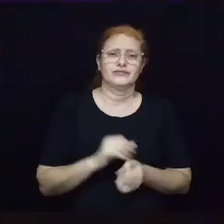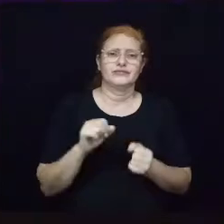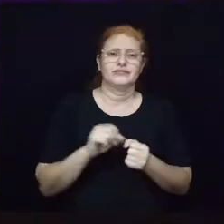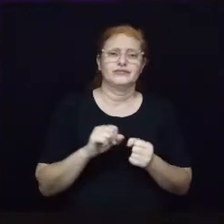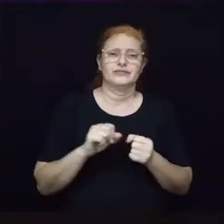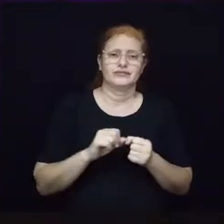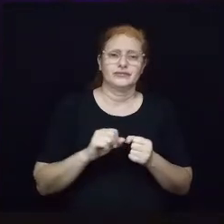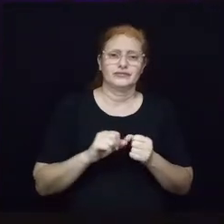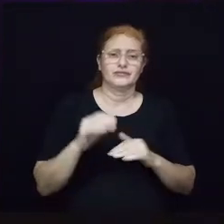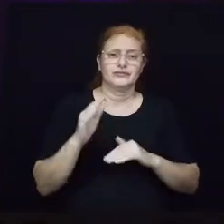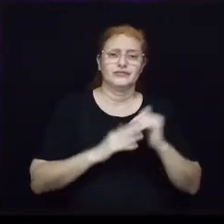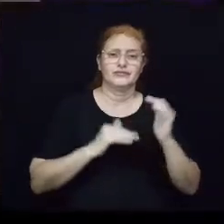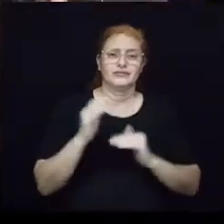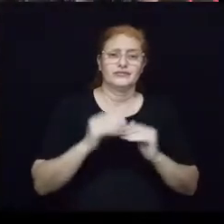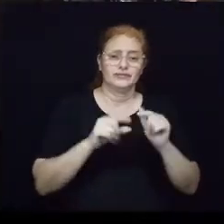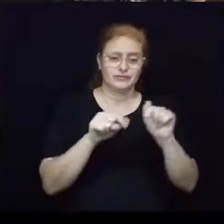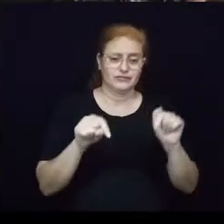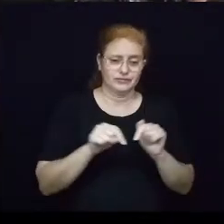ateliê?